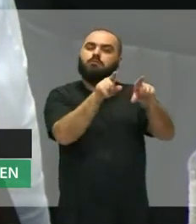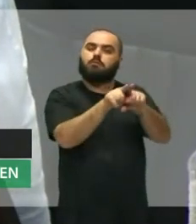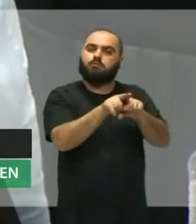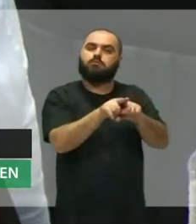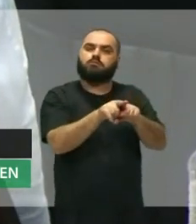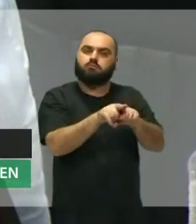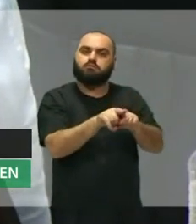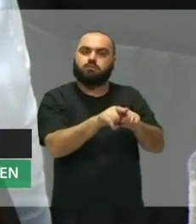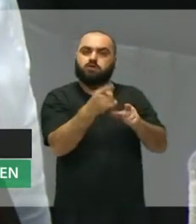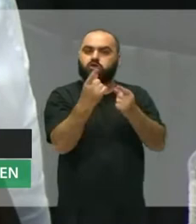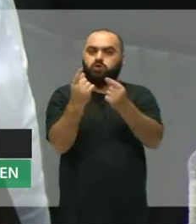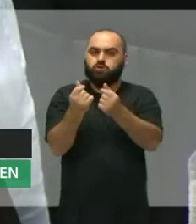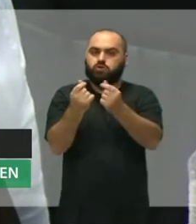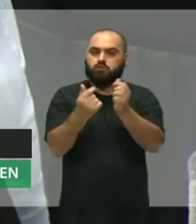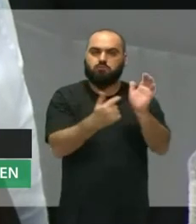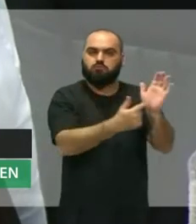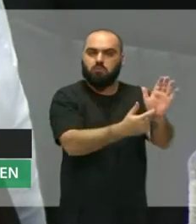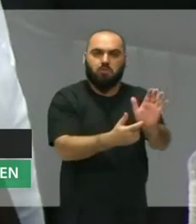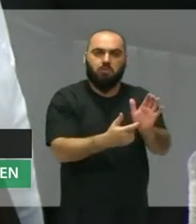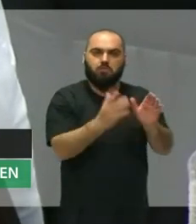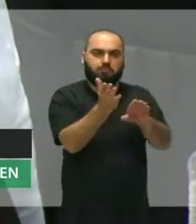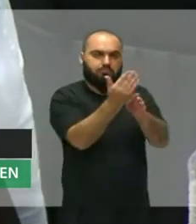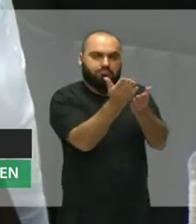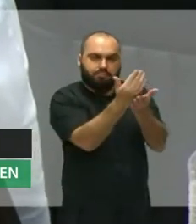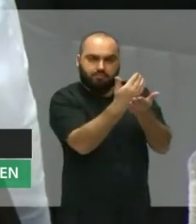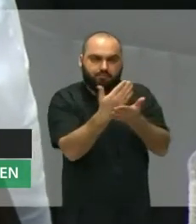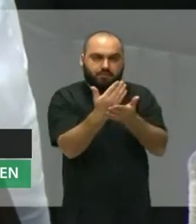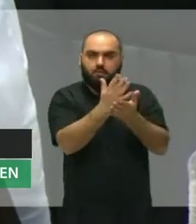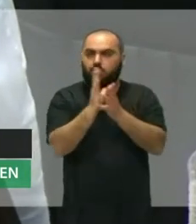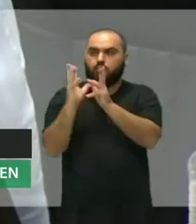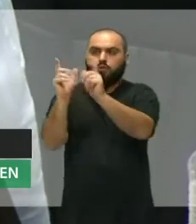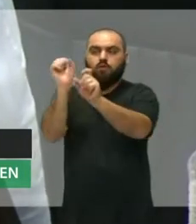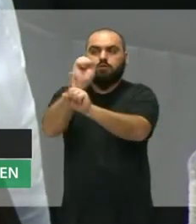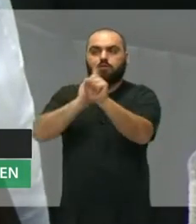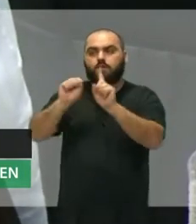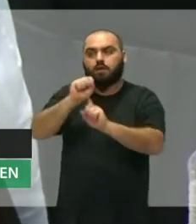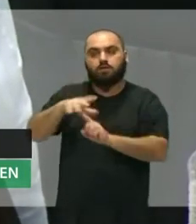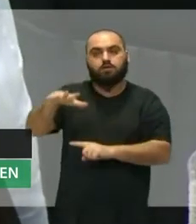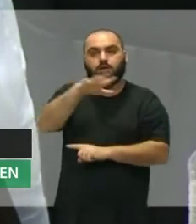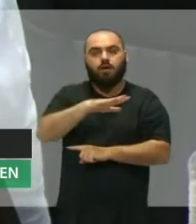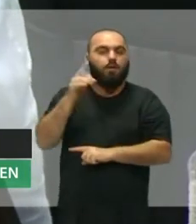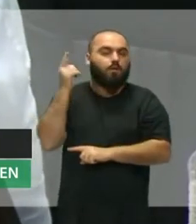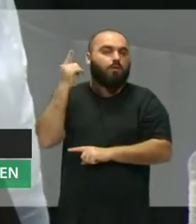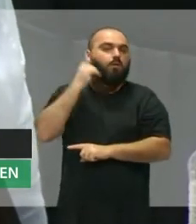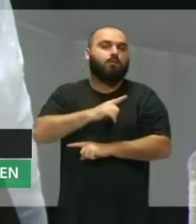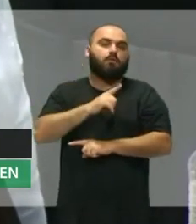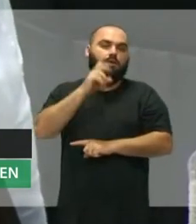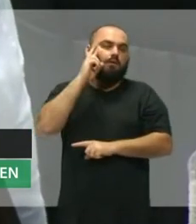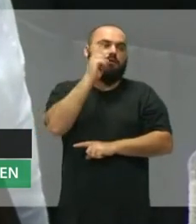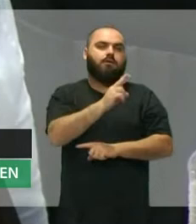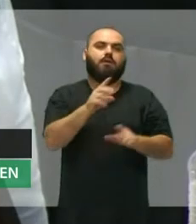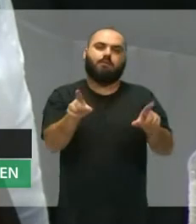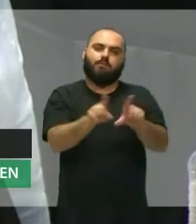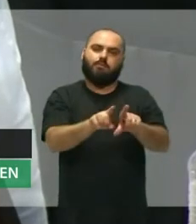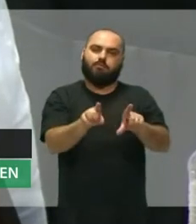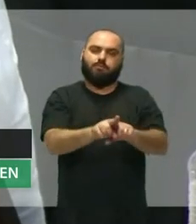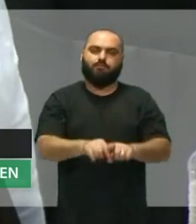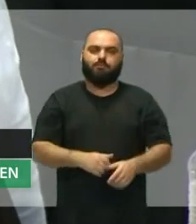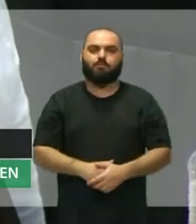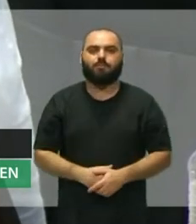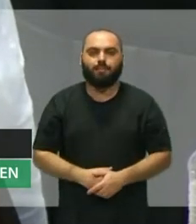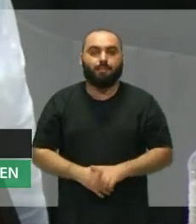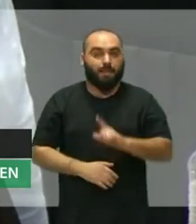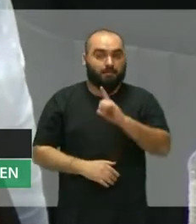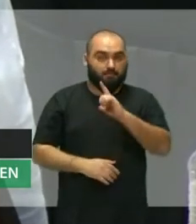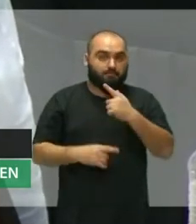essas finanças, esses recursos, toda a par da sociedade como um todo. Principalmente porque nós temos o dinheiro